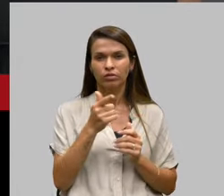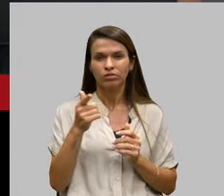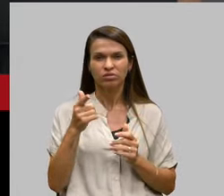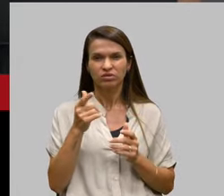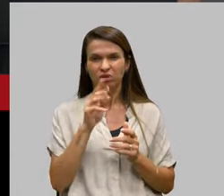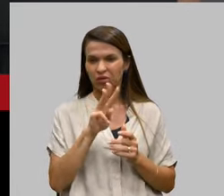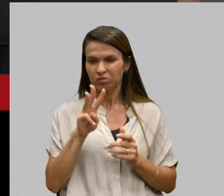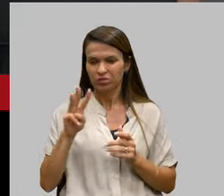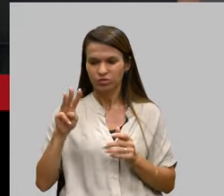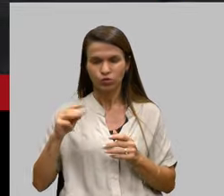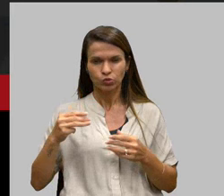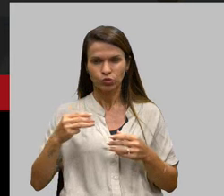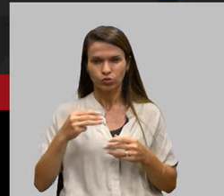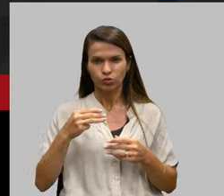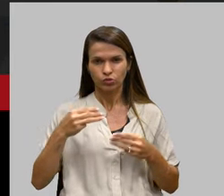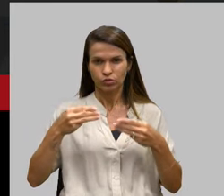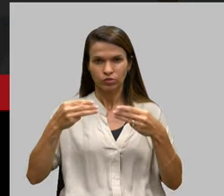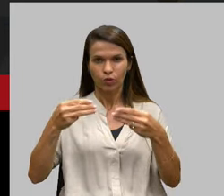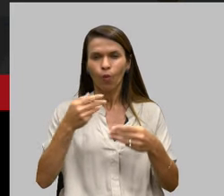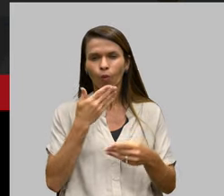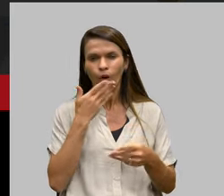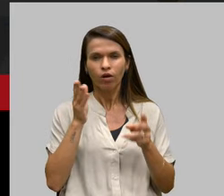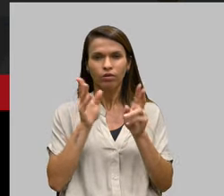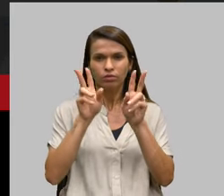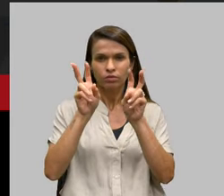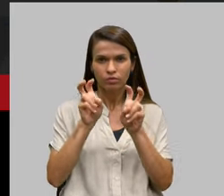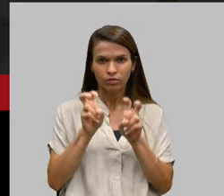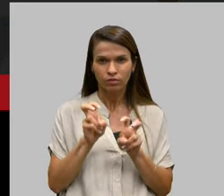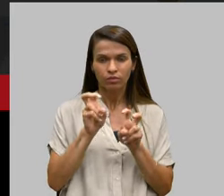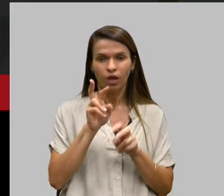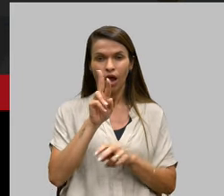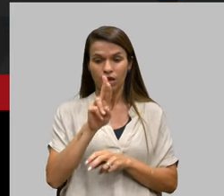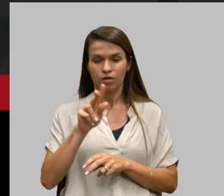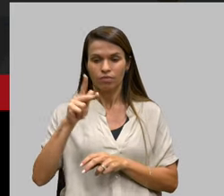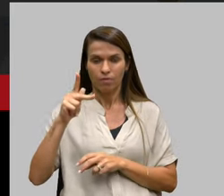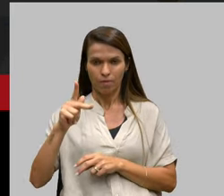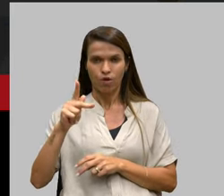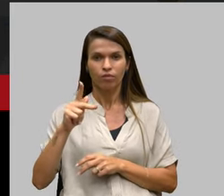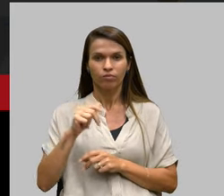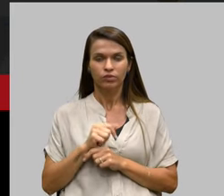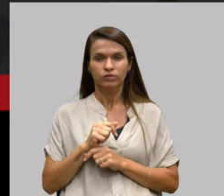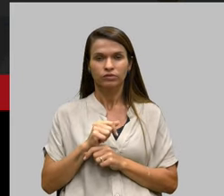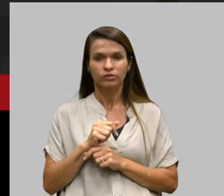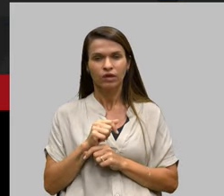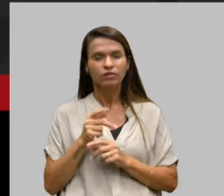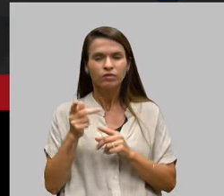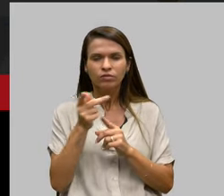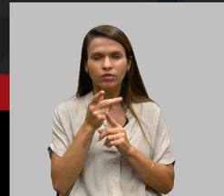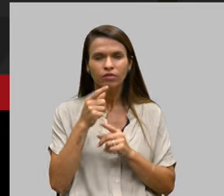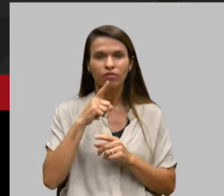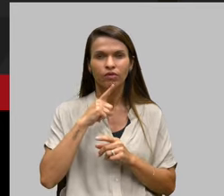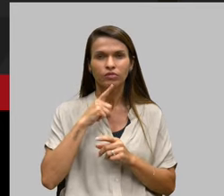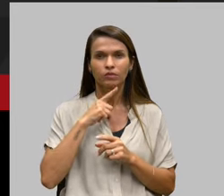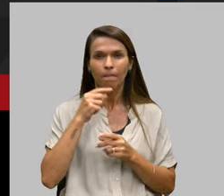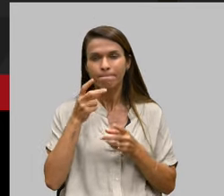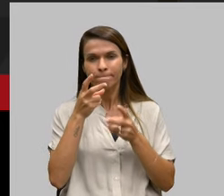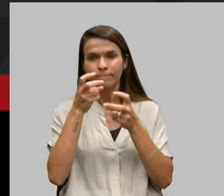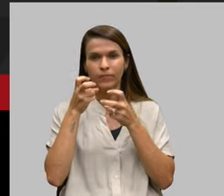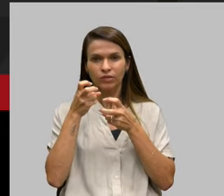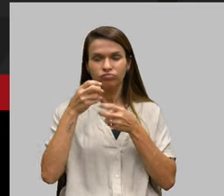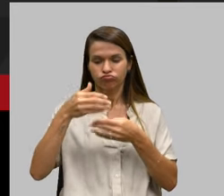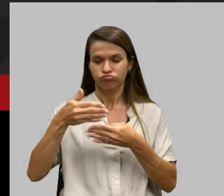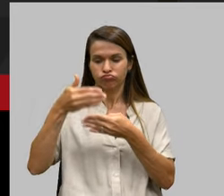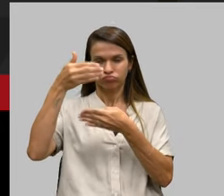site do ministério né põe o assunto regimes próprios regimes próprios vocês vão lá em aí vai cair nessa página na primeira página que